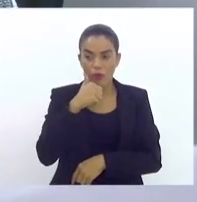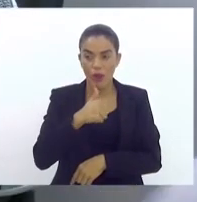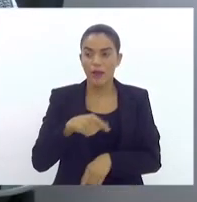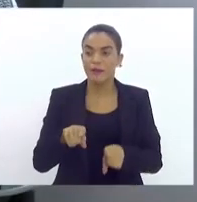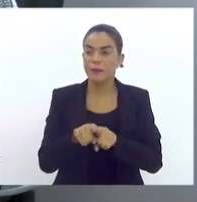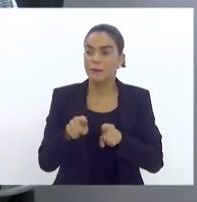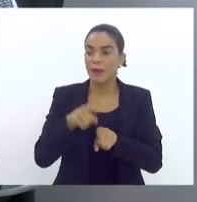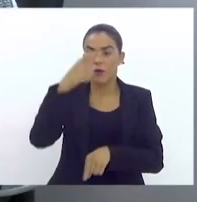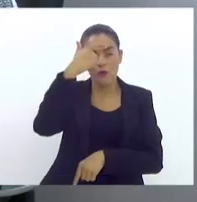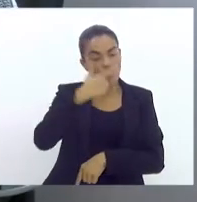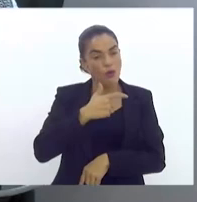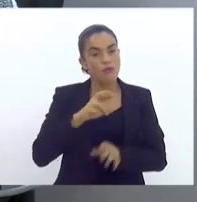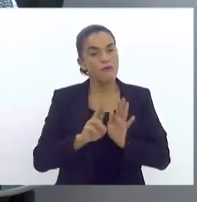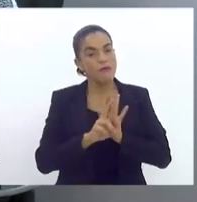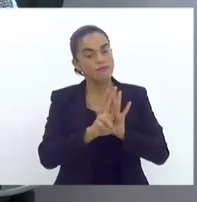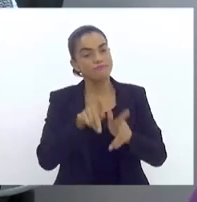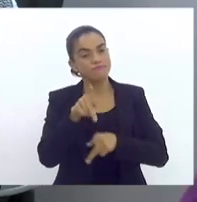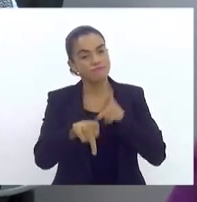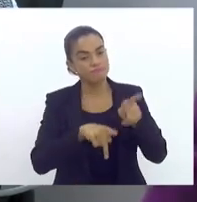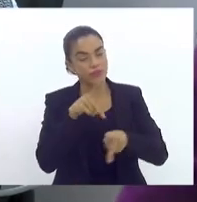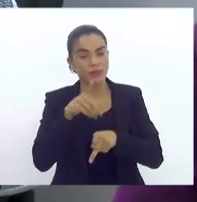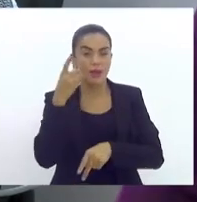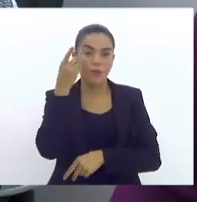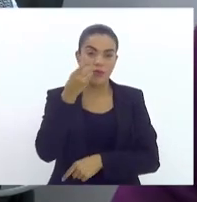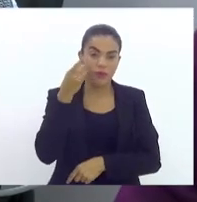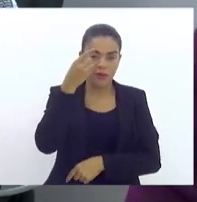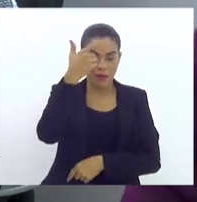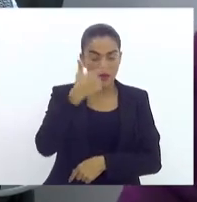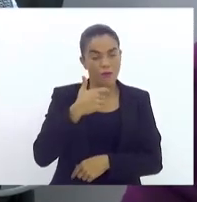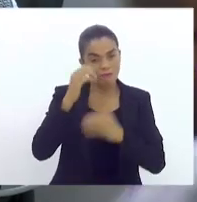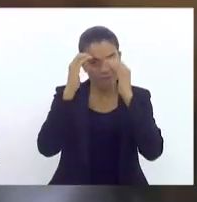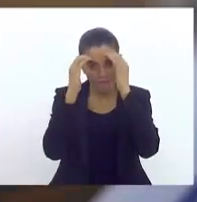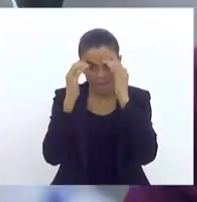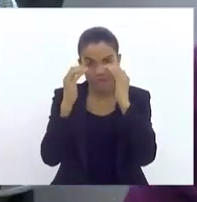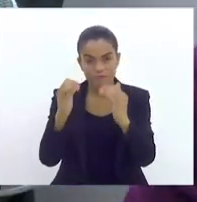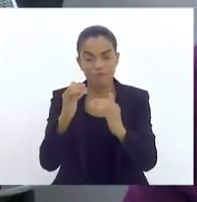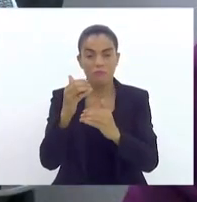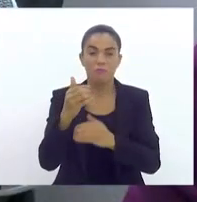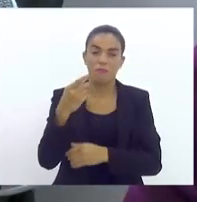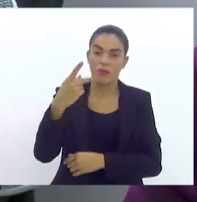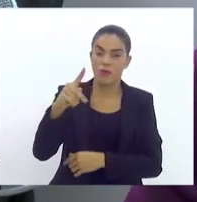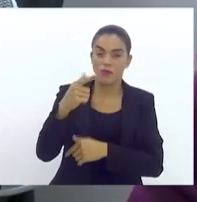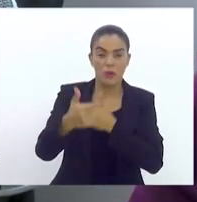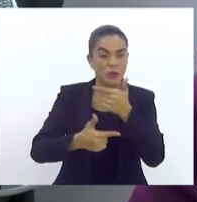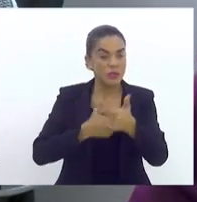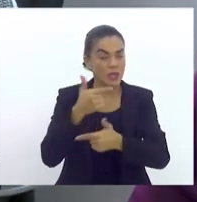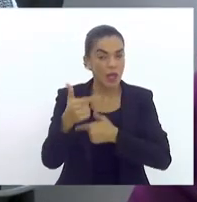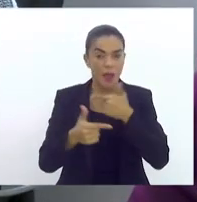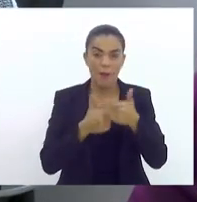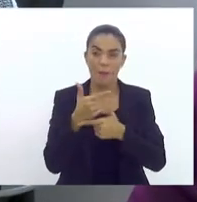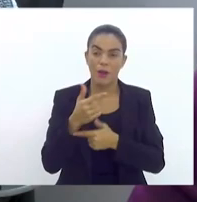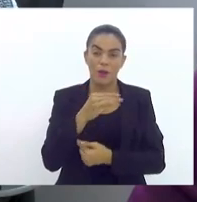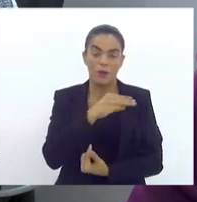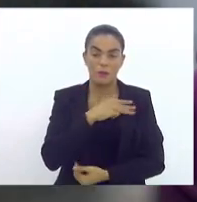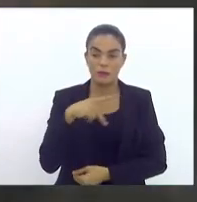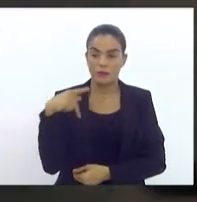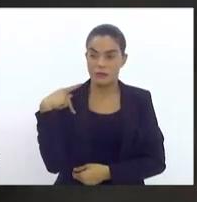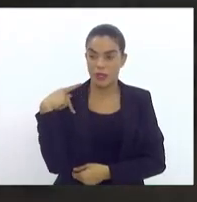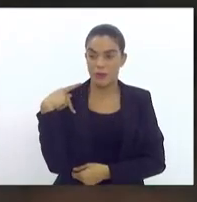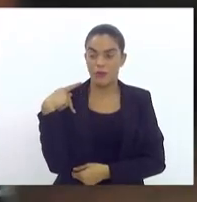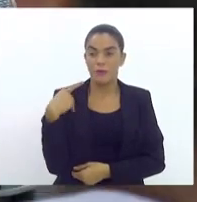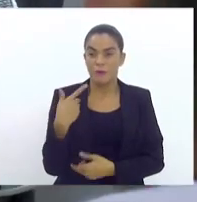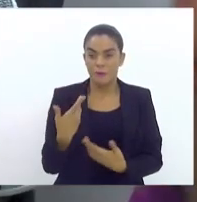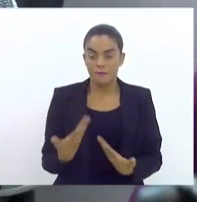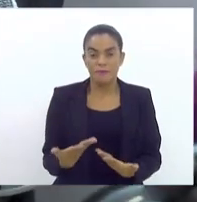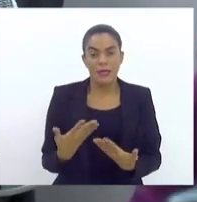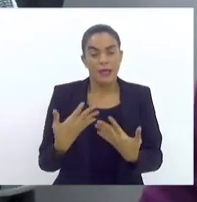como o parlamentar o profundo respeito que eu tenho por vossa excelência pelo trabalho que faz no ministério público é